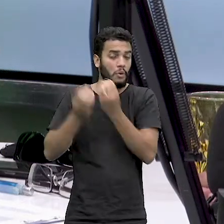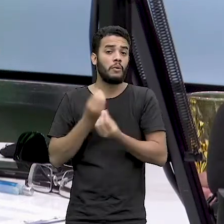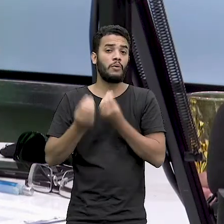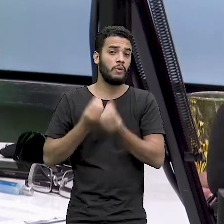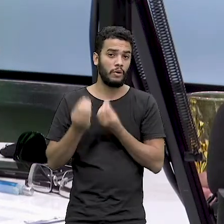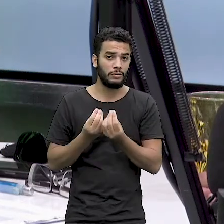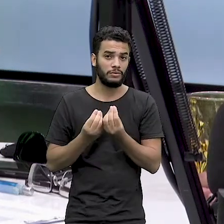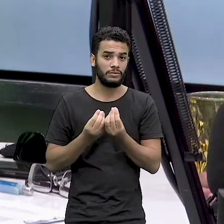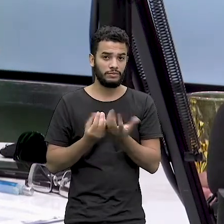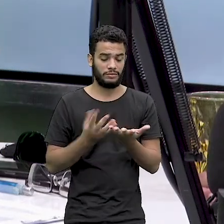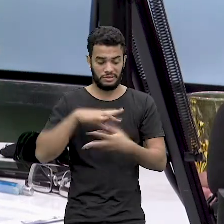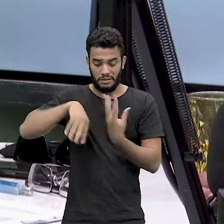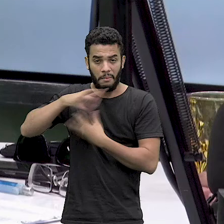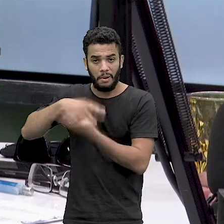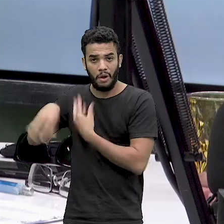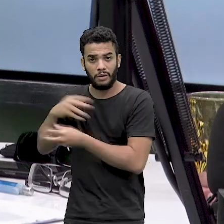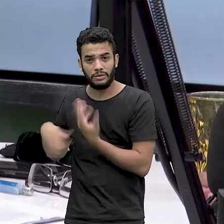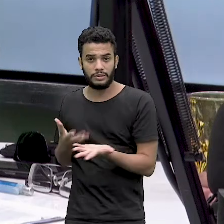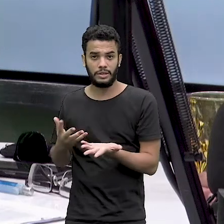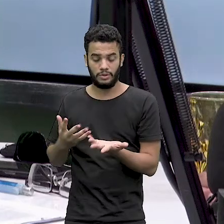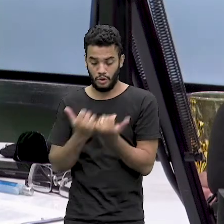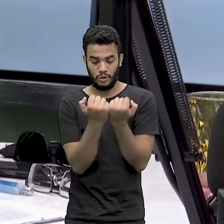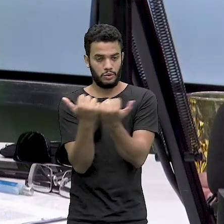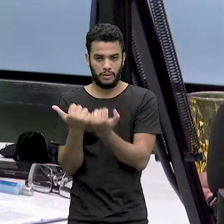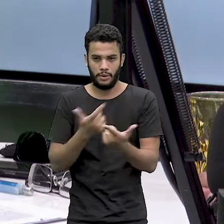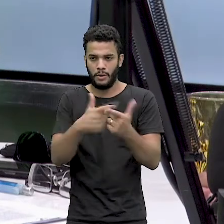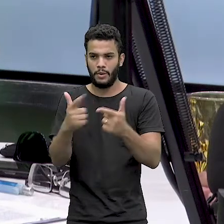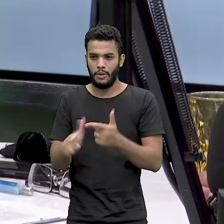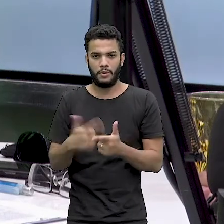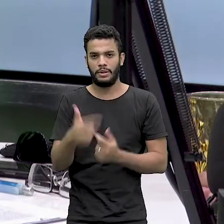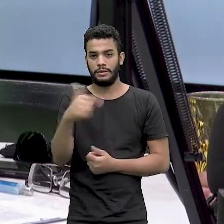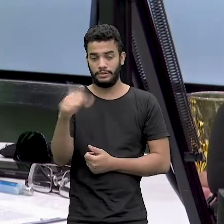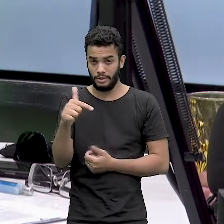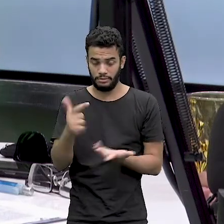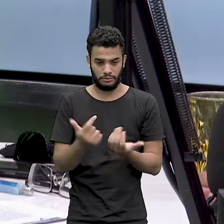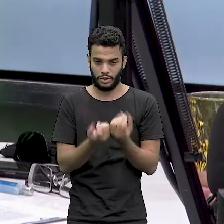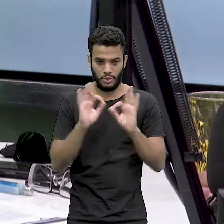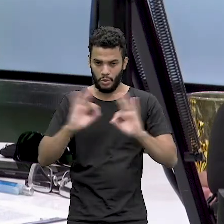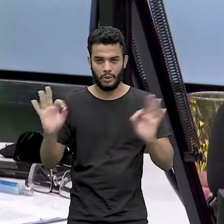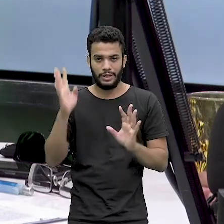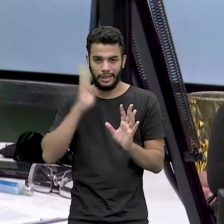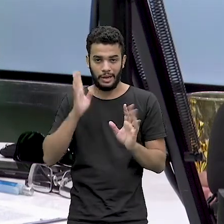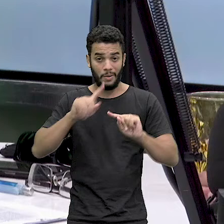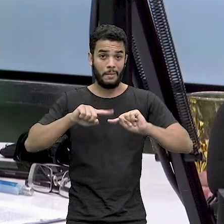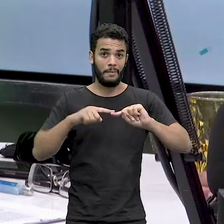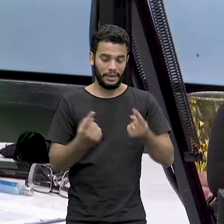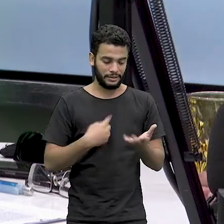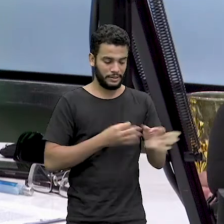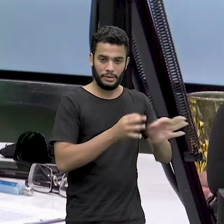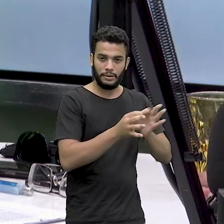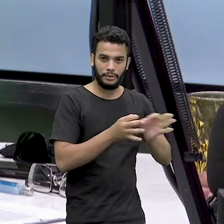vamos usar o celular, vamos estudar tecnologia. Eu gosto muito de jogos, beleza, então vamos aprender a trabalhar, né,